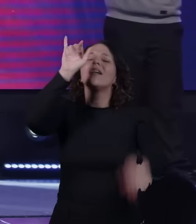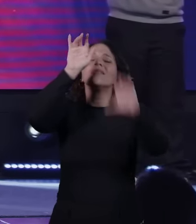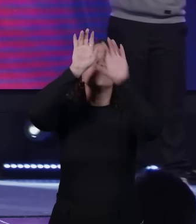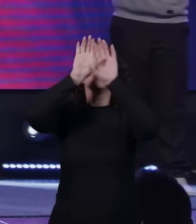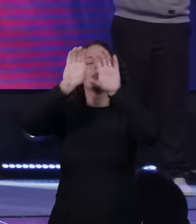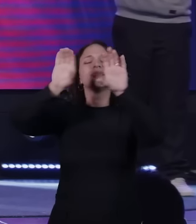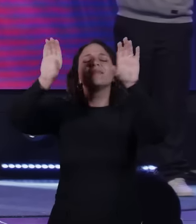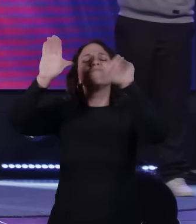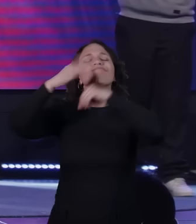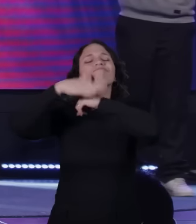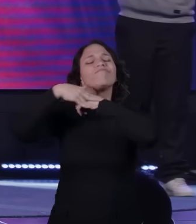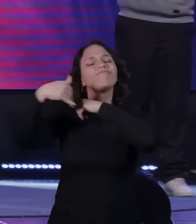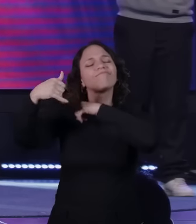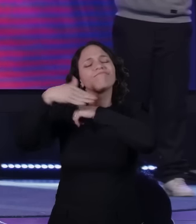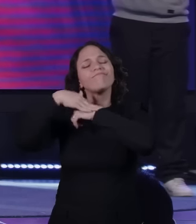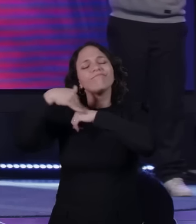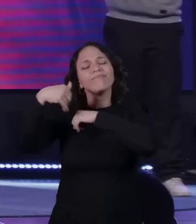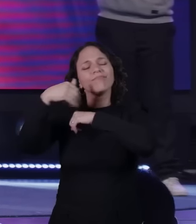Paizinho,